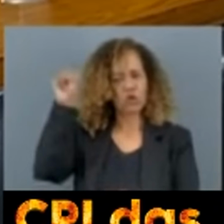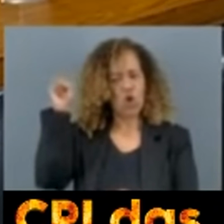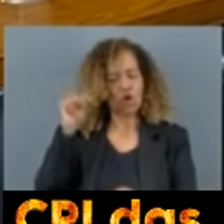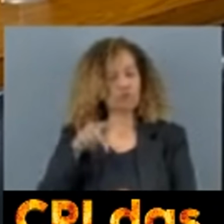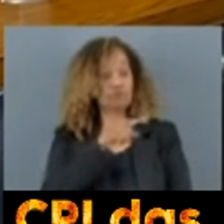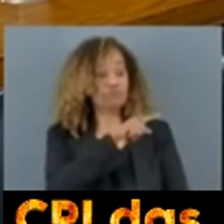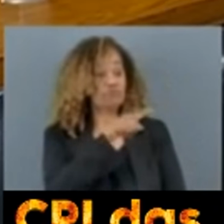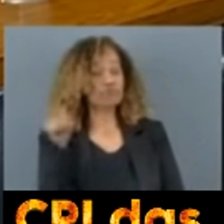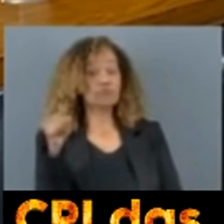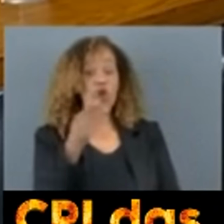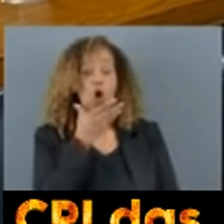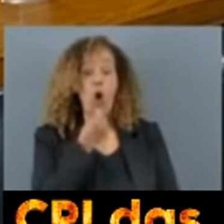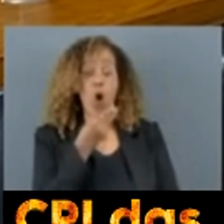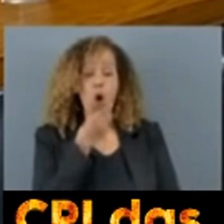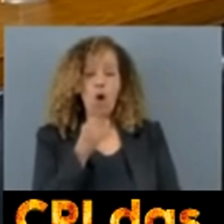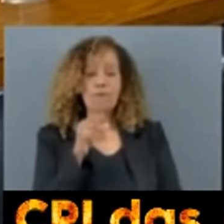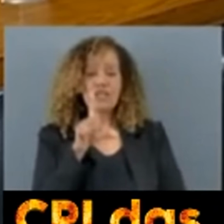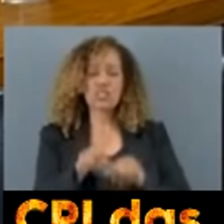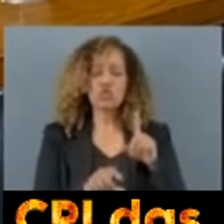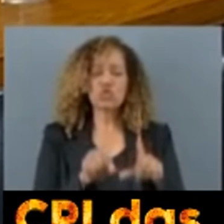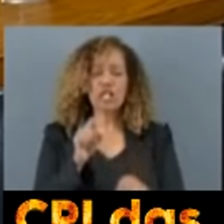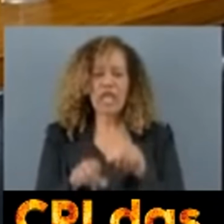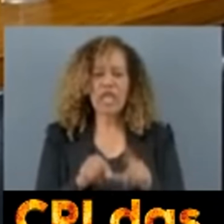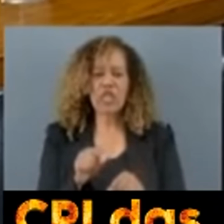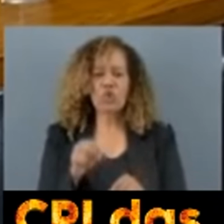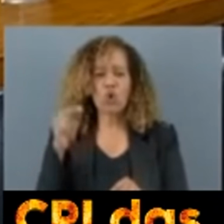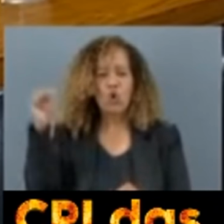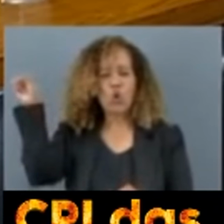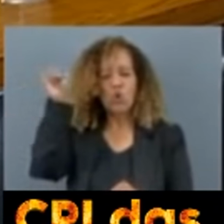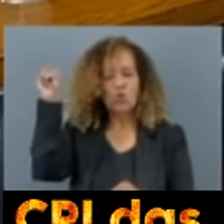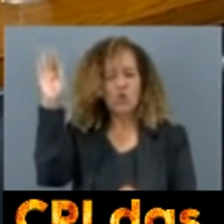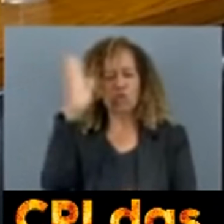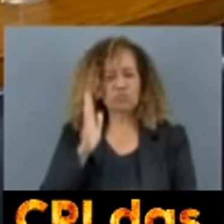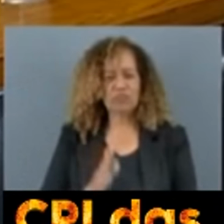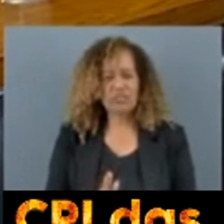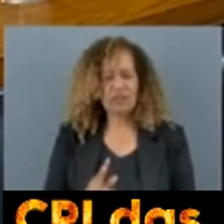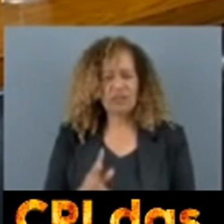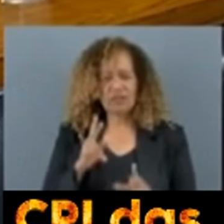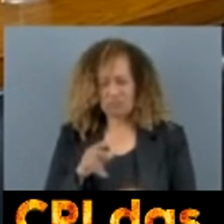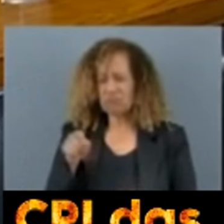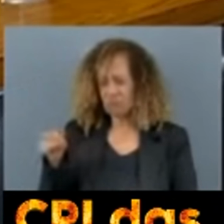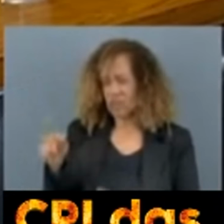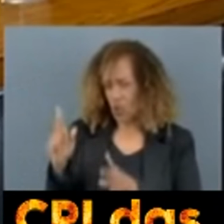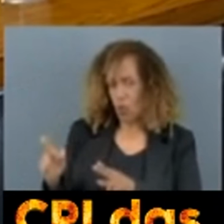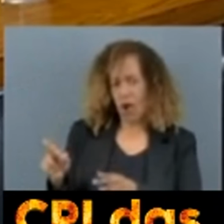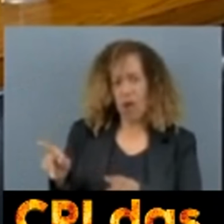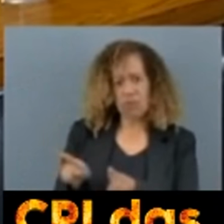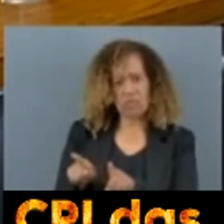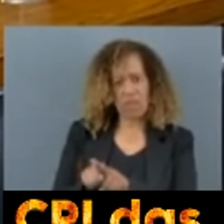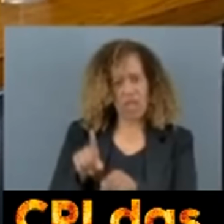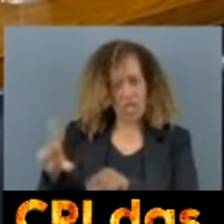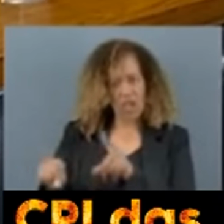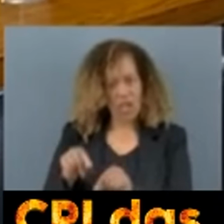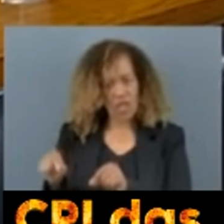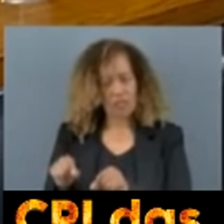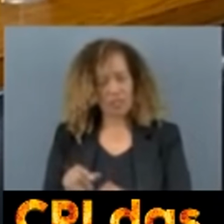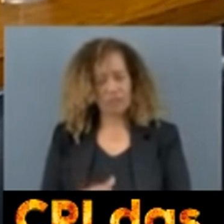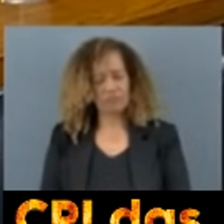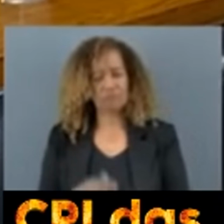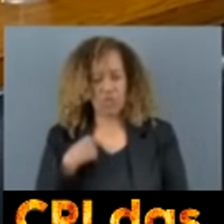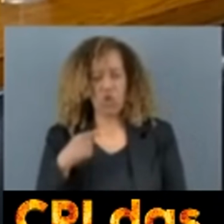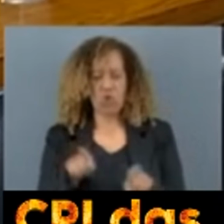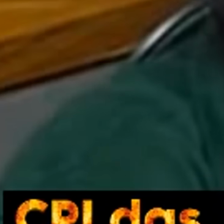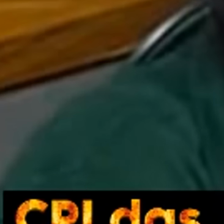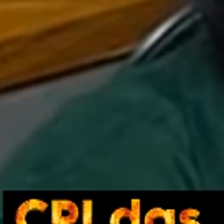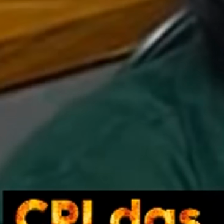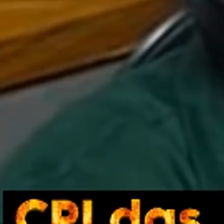Esses homens foram eleitos no norte brasileiro, como a senhora também um dia foi eleita. Eu também